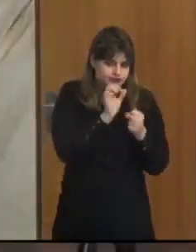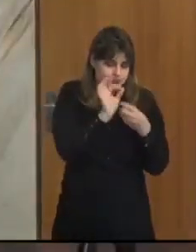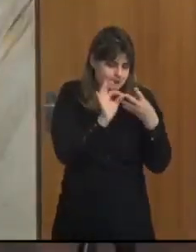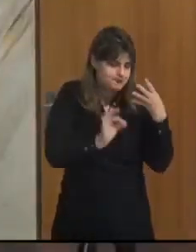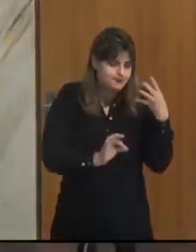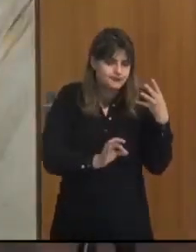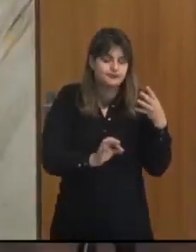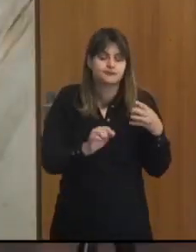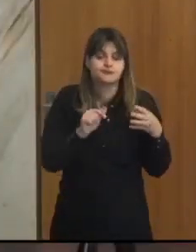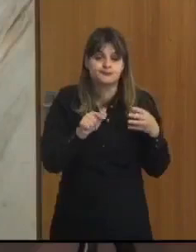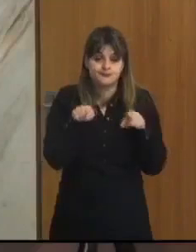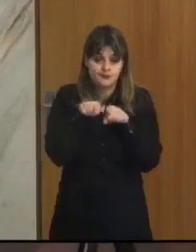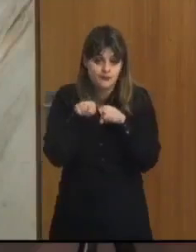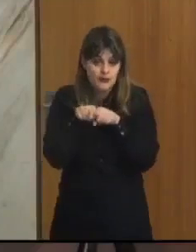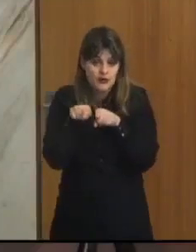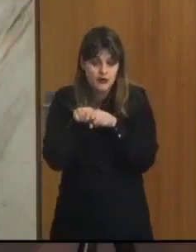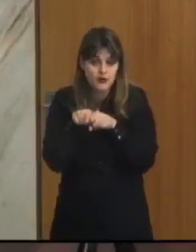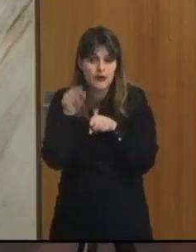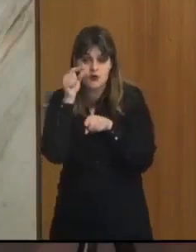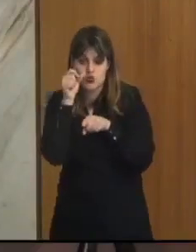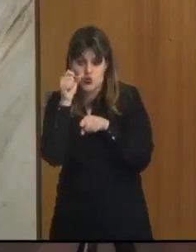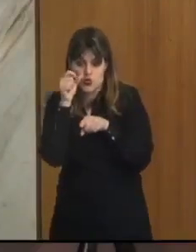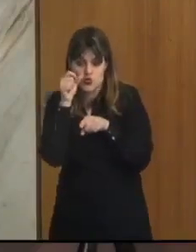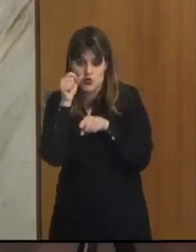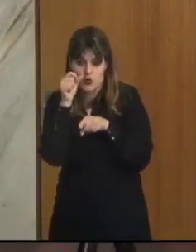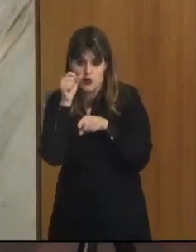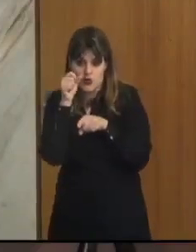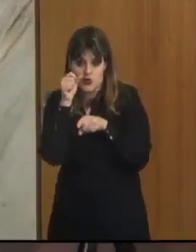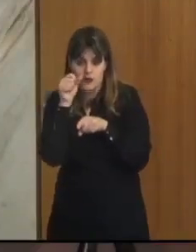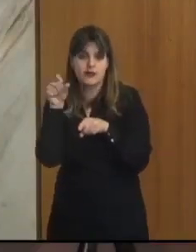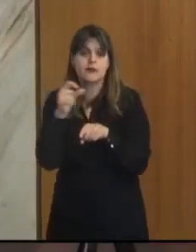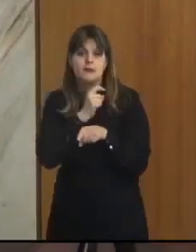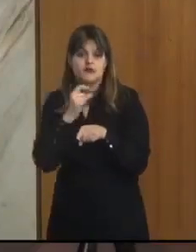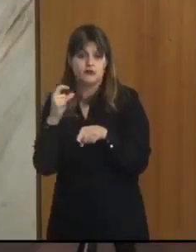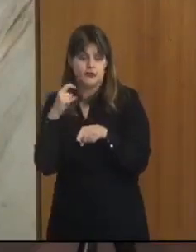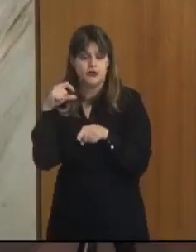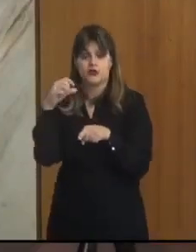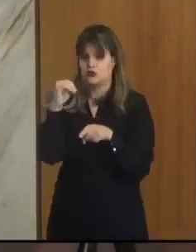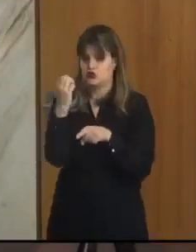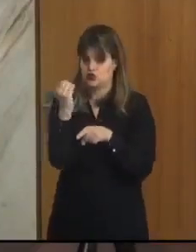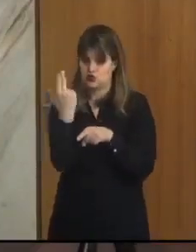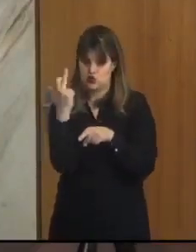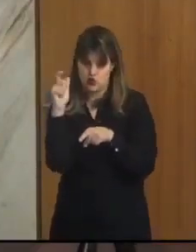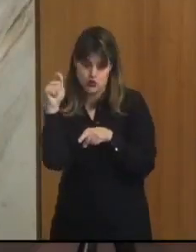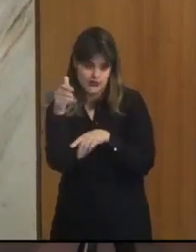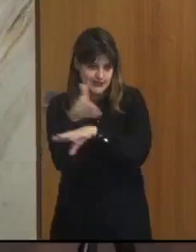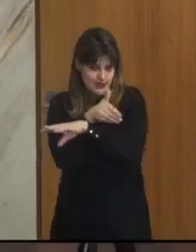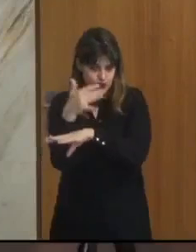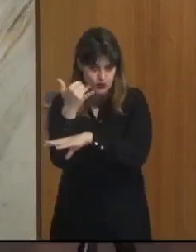quem o irmão de Martinho Arias, um presbítero de Sor, colocado em Sor no século XII,